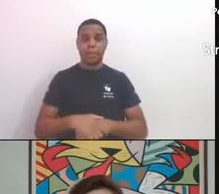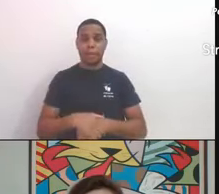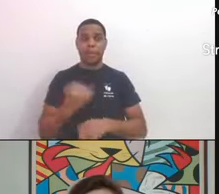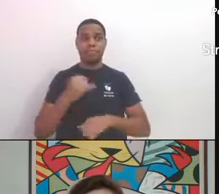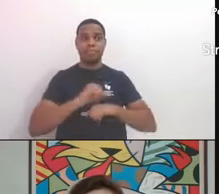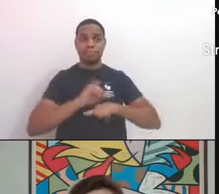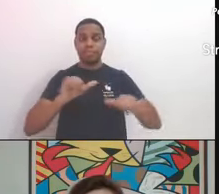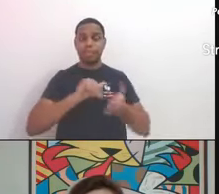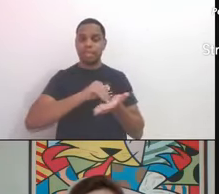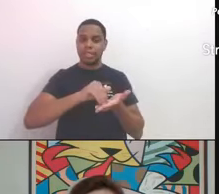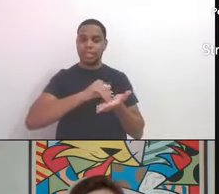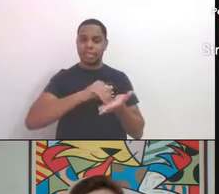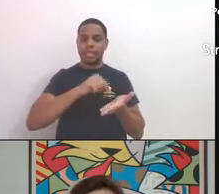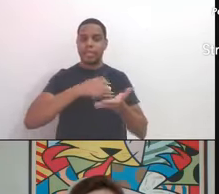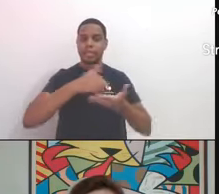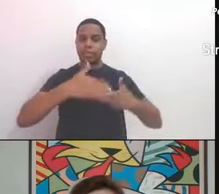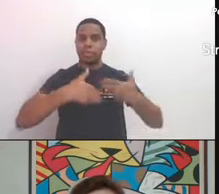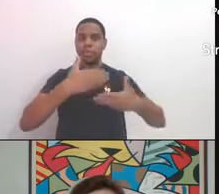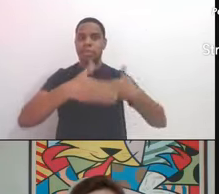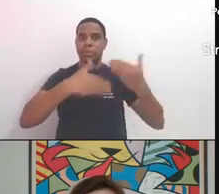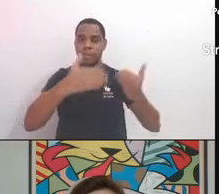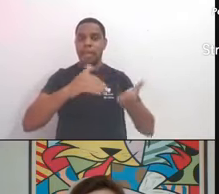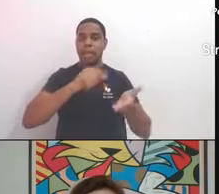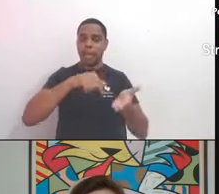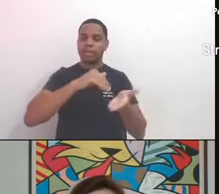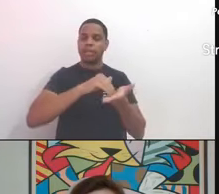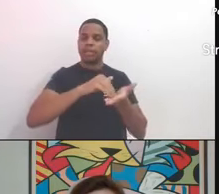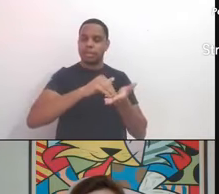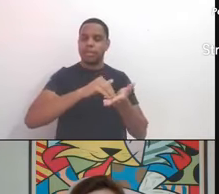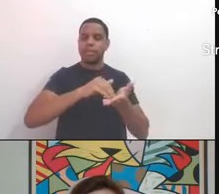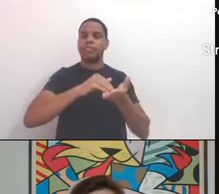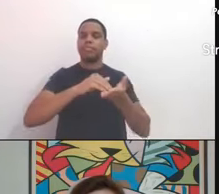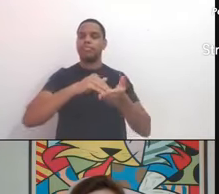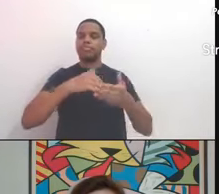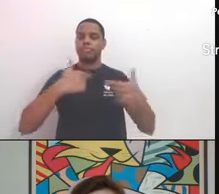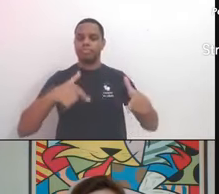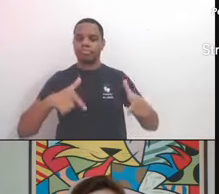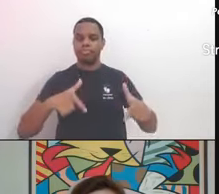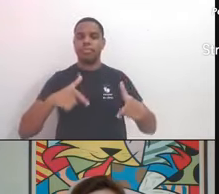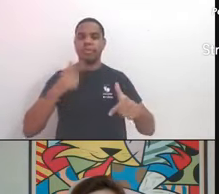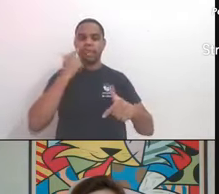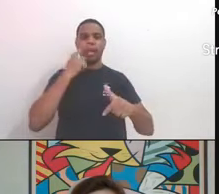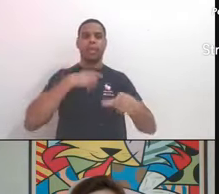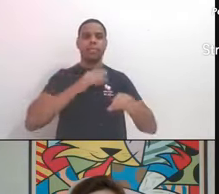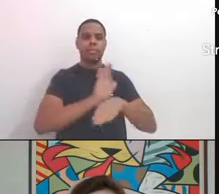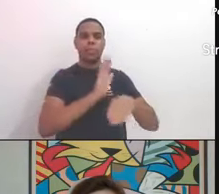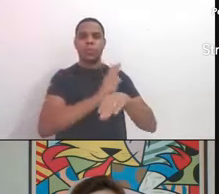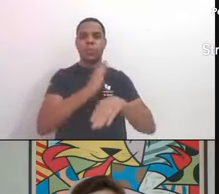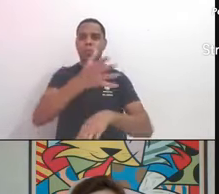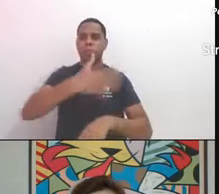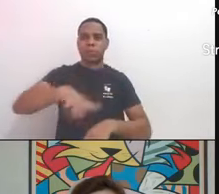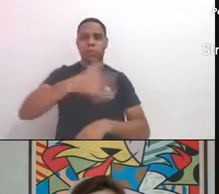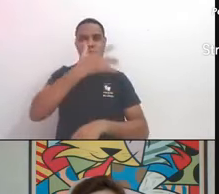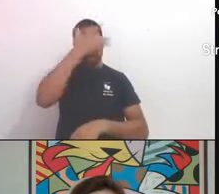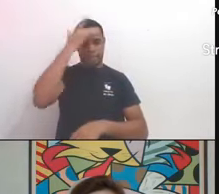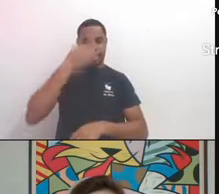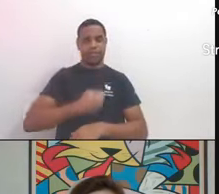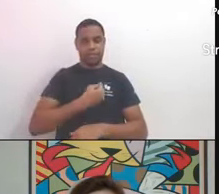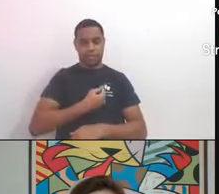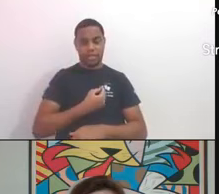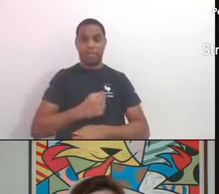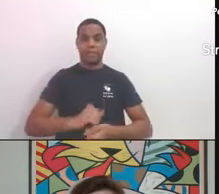que a Secretaria seja uma secretaria plena, possa impactar, de fato, a vida das pessoas como a gente